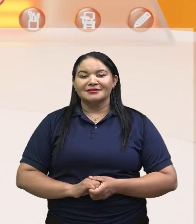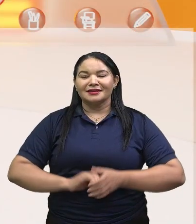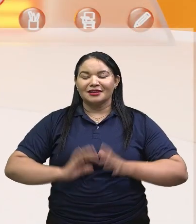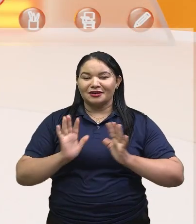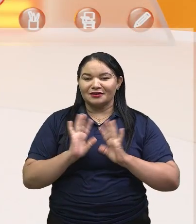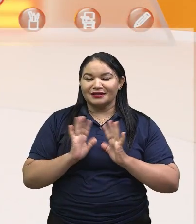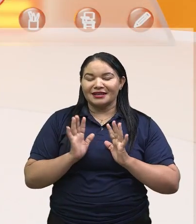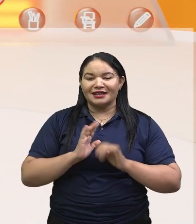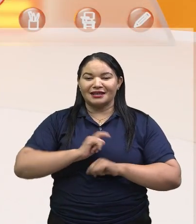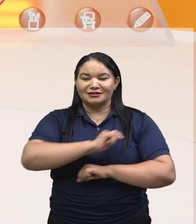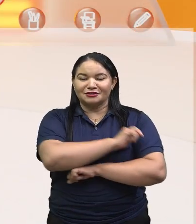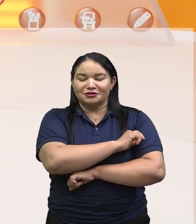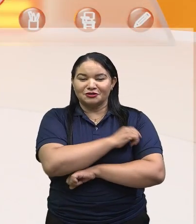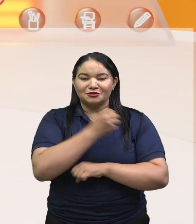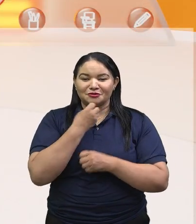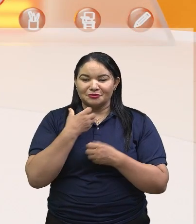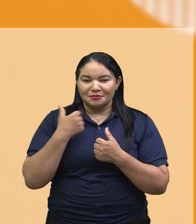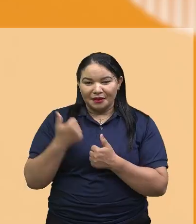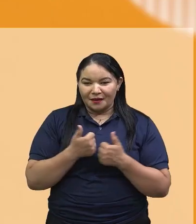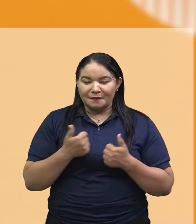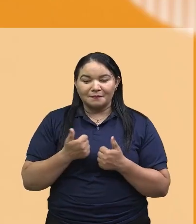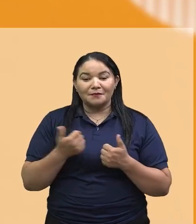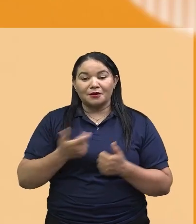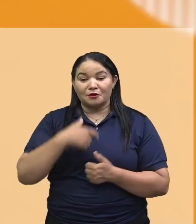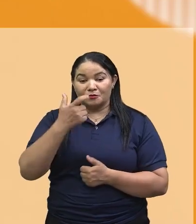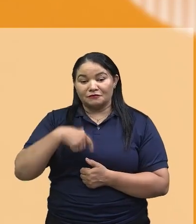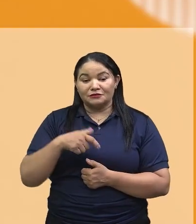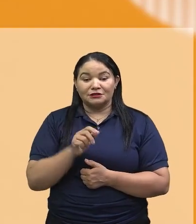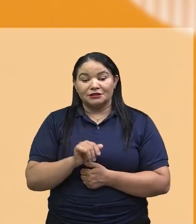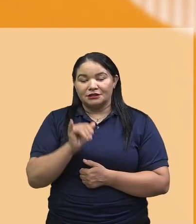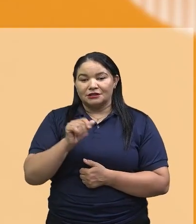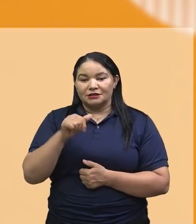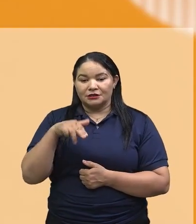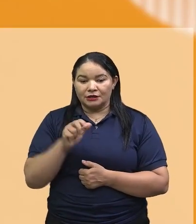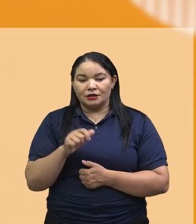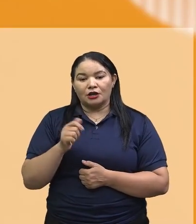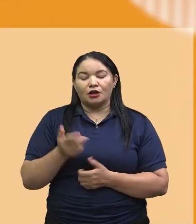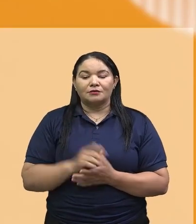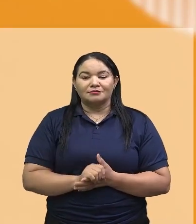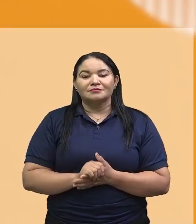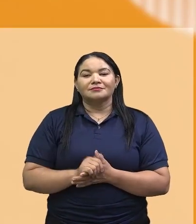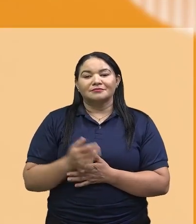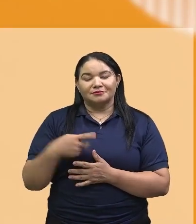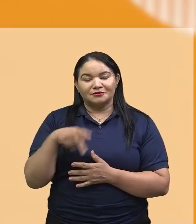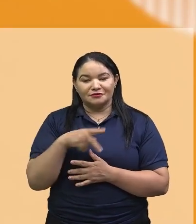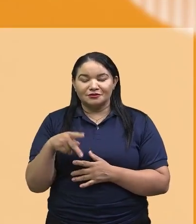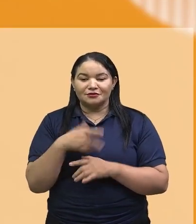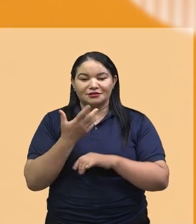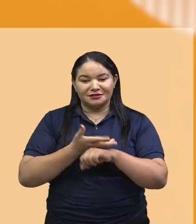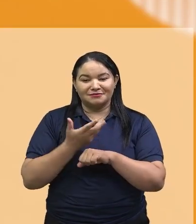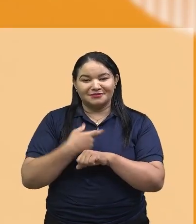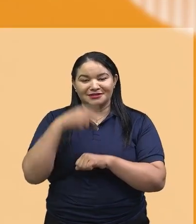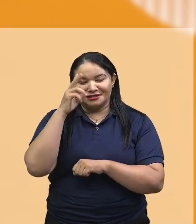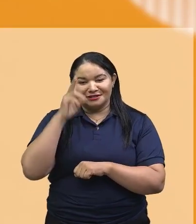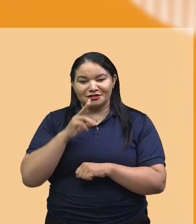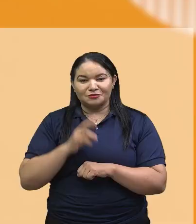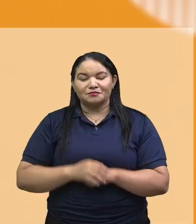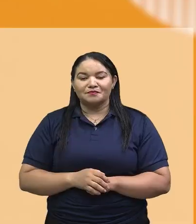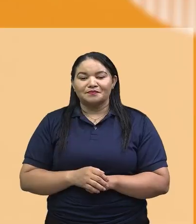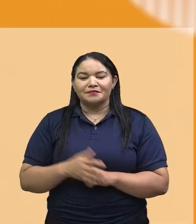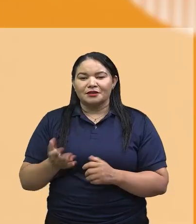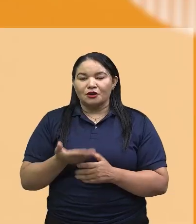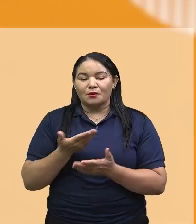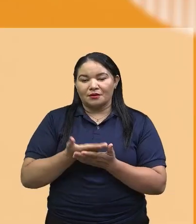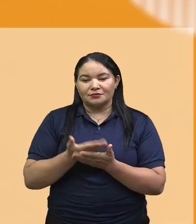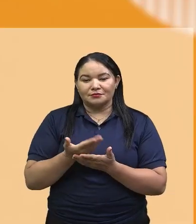Olá, queridos alunos, tudo bem com vocês? Eu sou o professor Ian Souto, daquele que é o melhor componente, o componente de História.